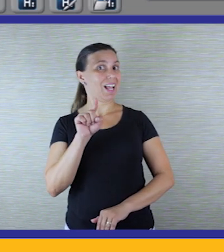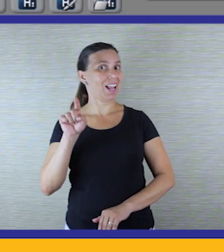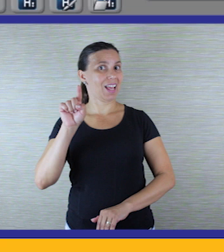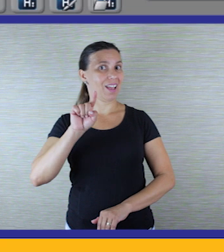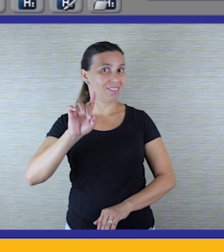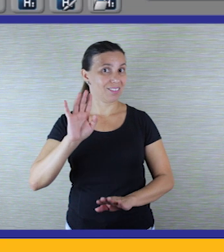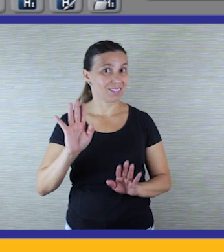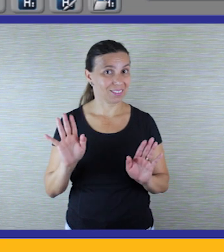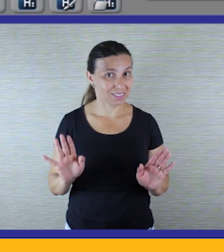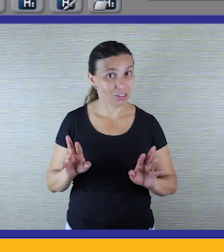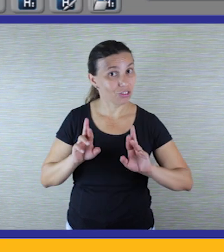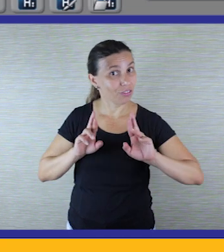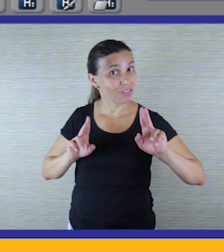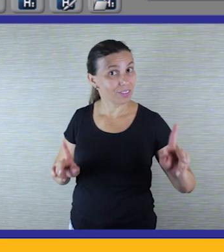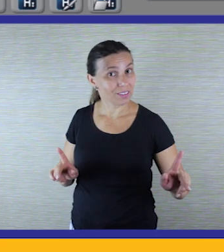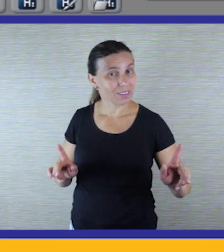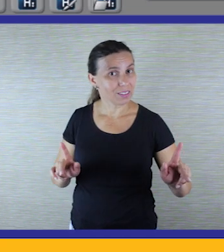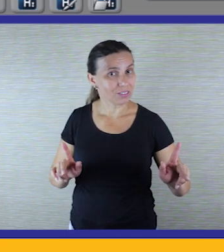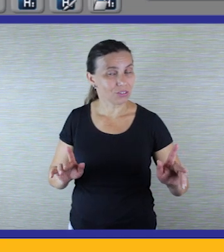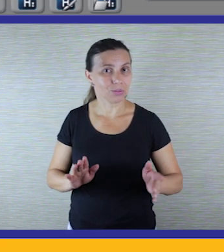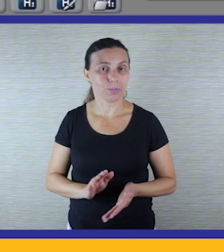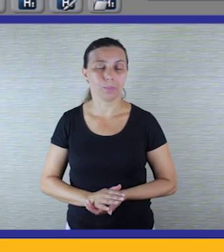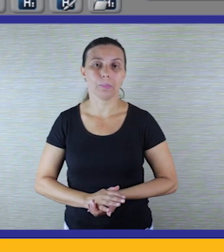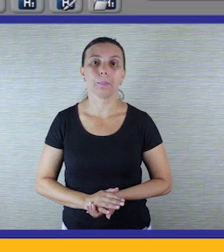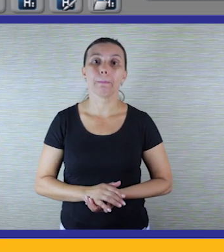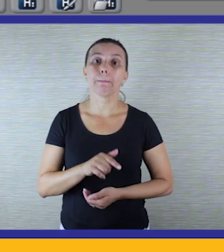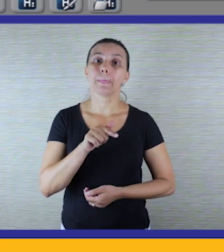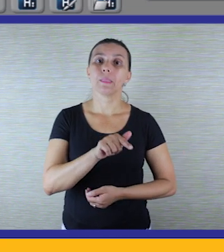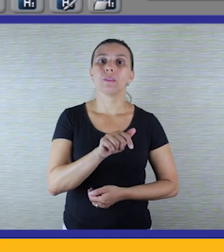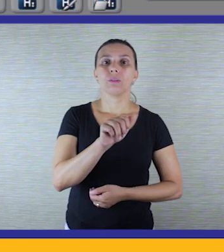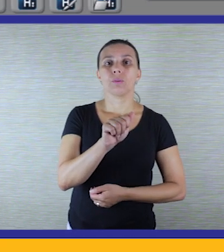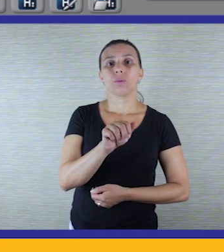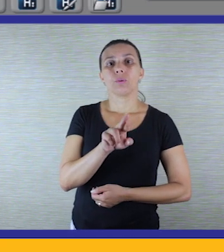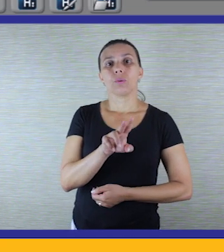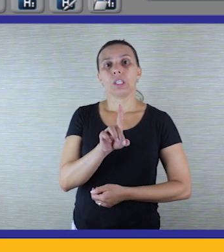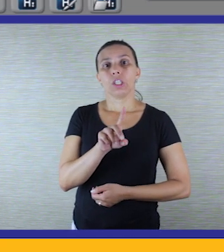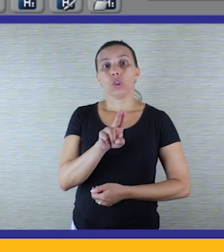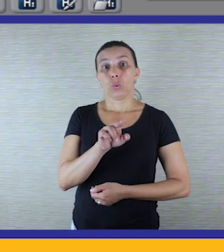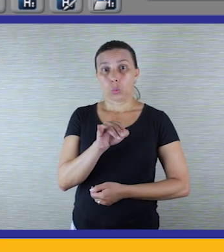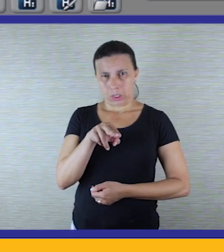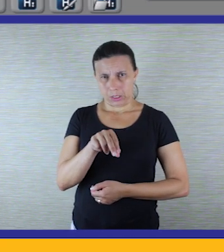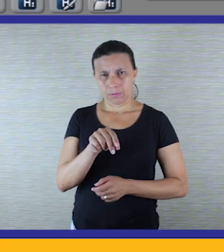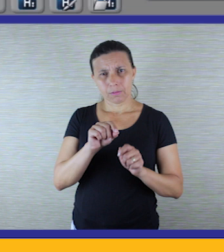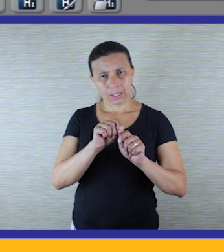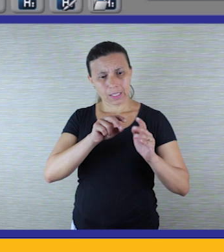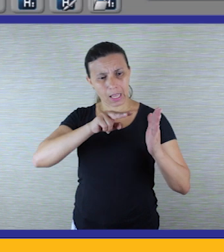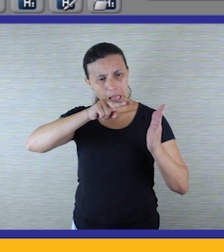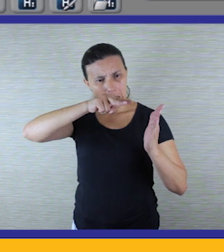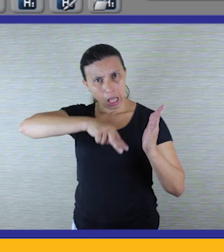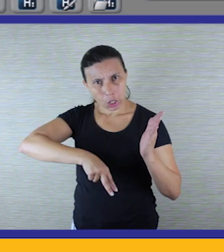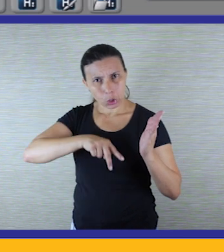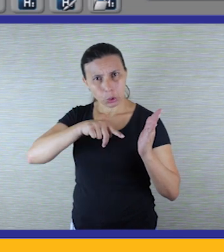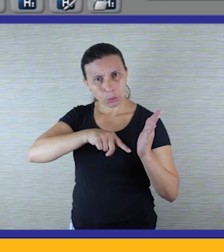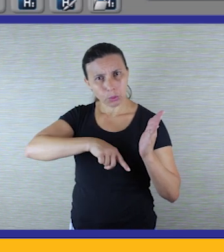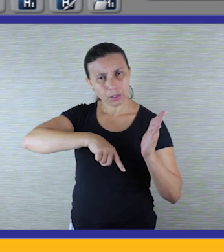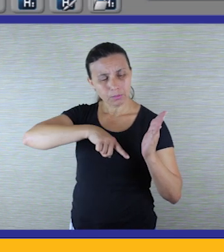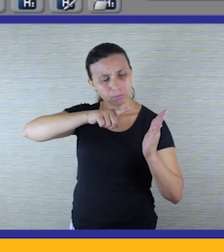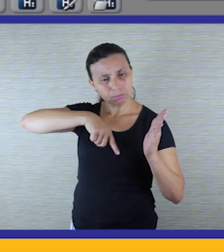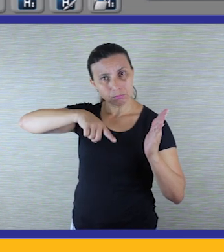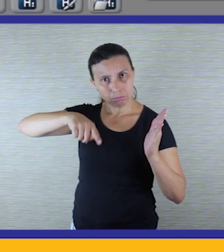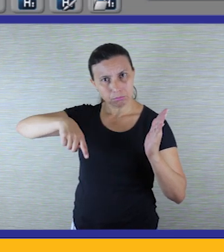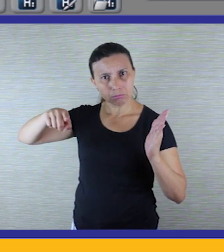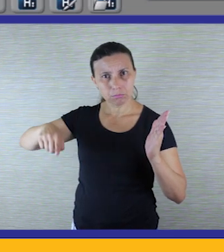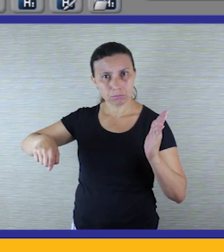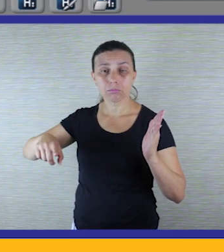0. Quando o Arduino faz uma leitura analógica, ele converte o valor lido, que pode ser um valor de tensão entre